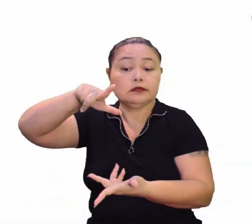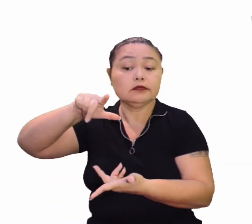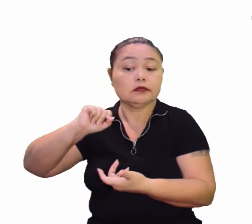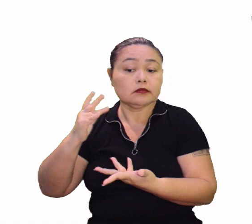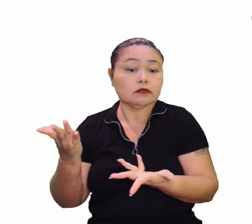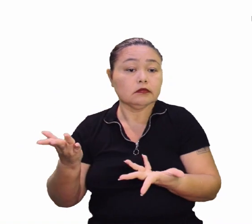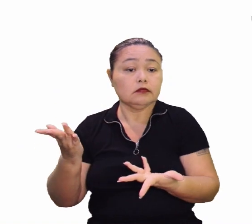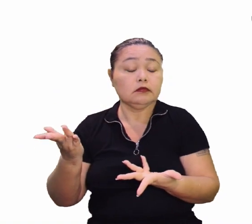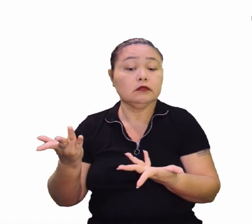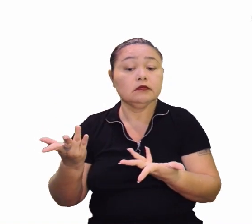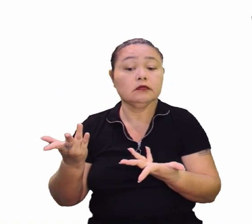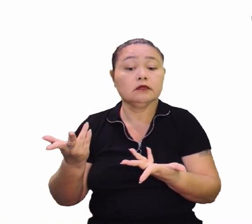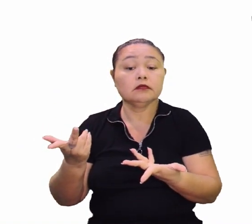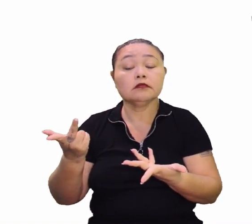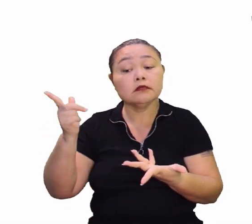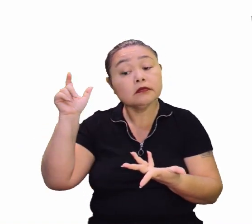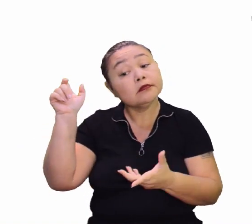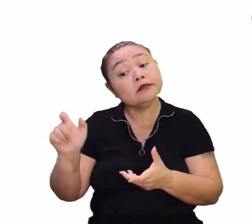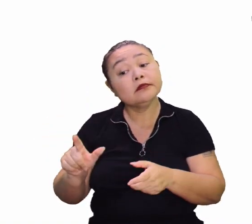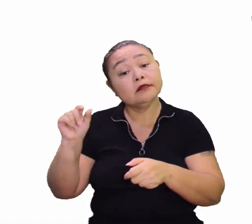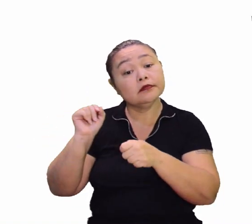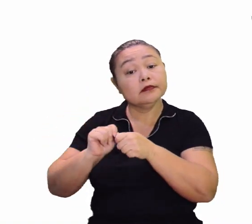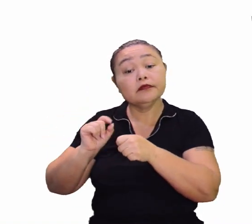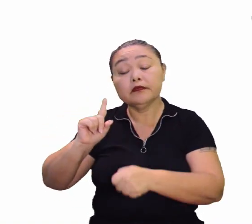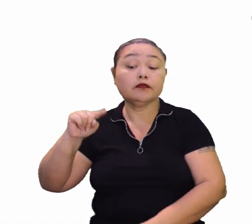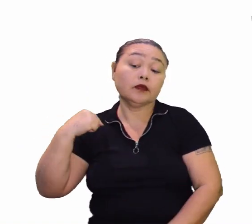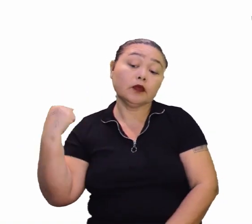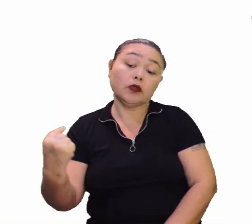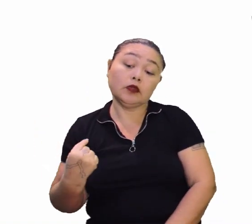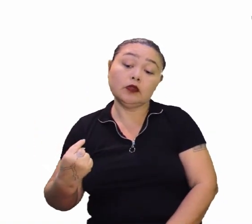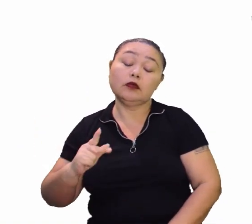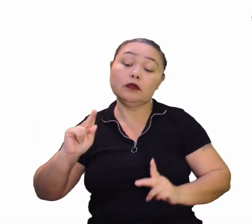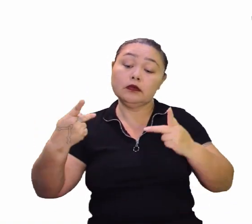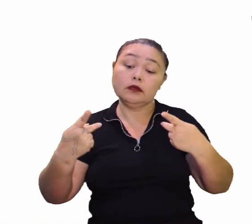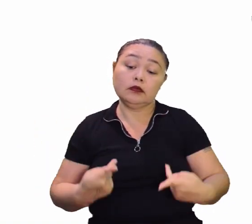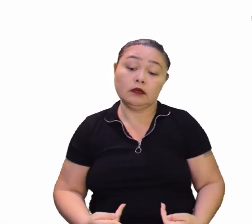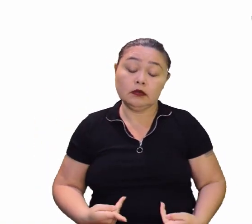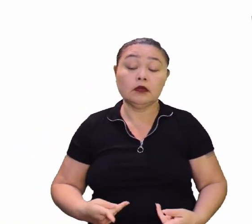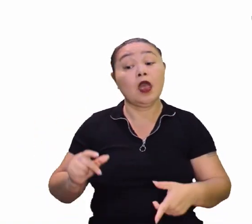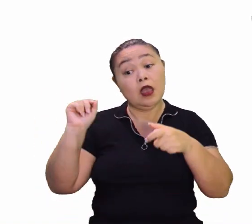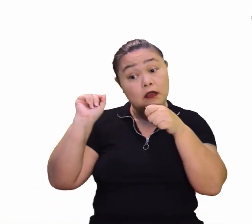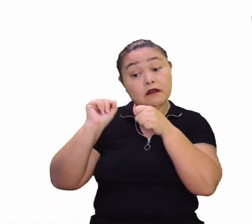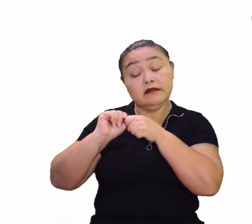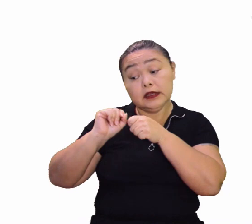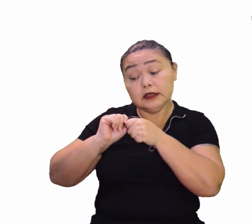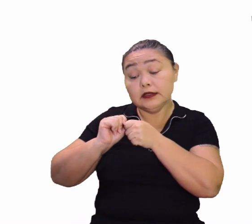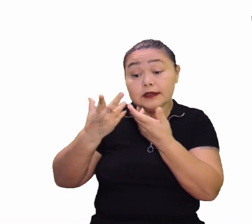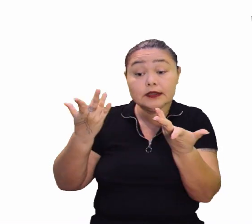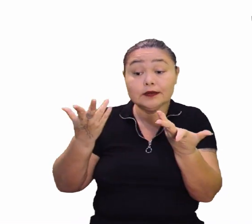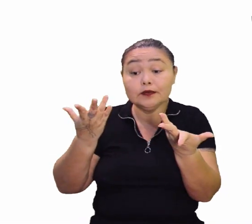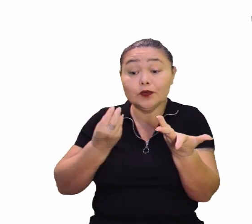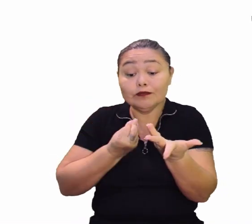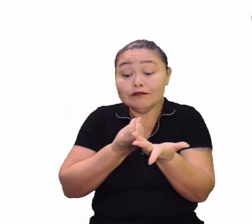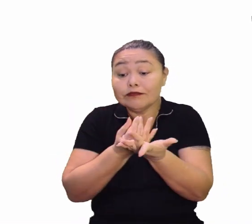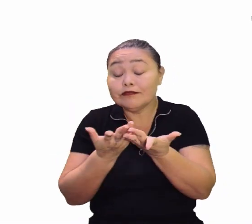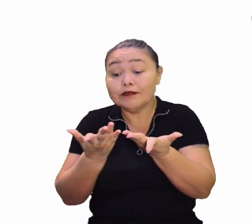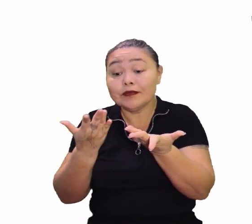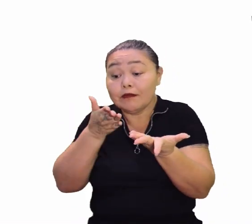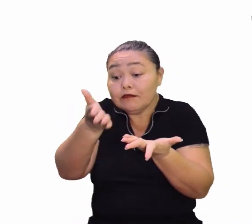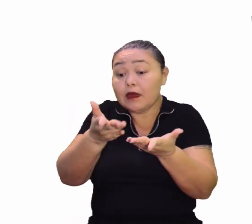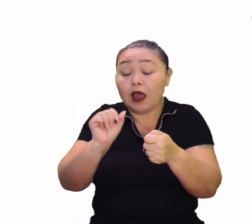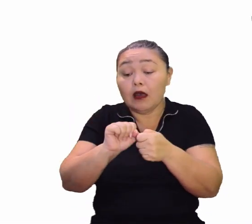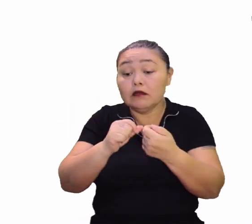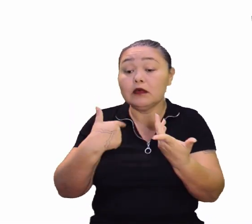Quem é que faz essa degradação? Obviamente que somos nós, seres humanos, que vem afetando a disponibilidade e a qualidade